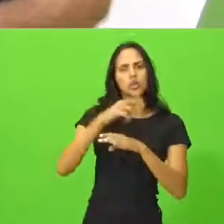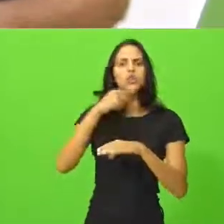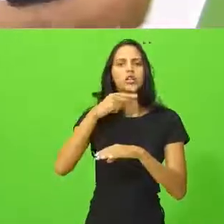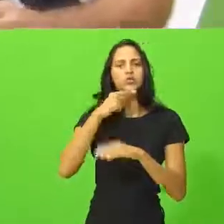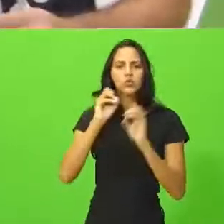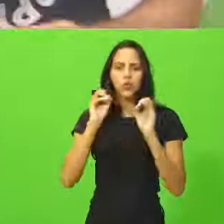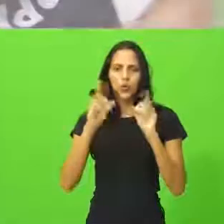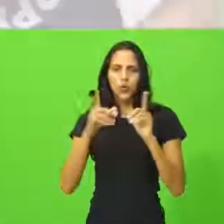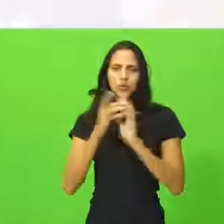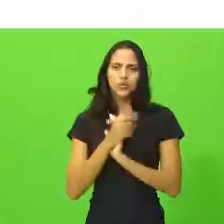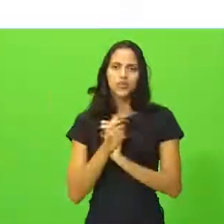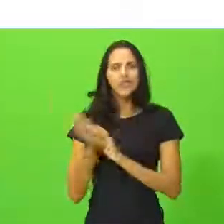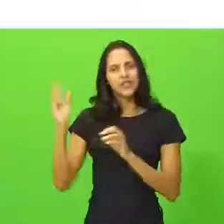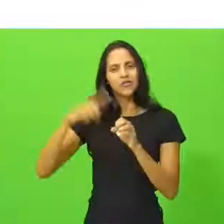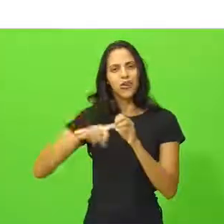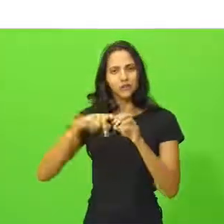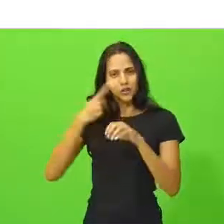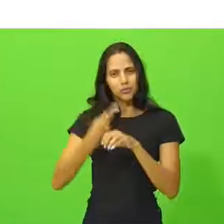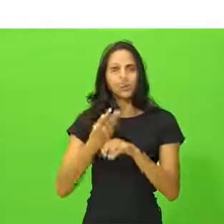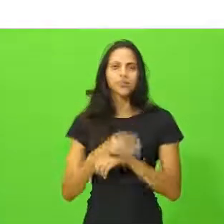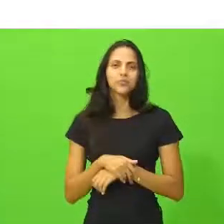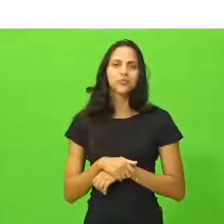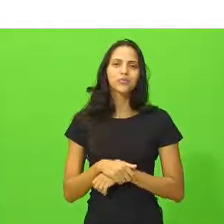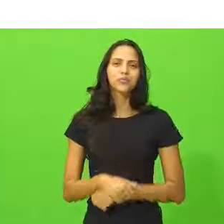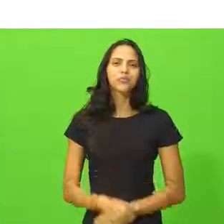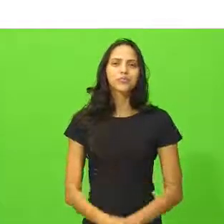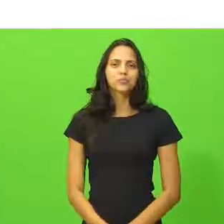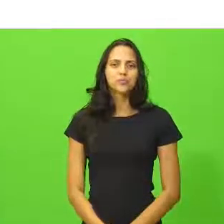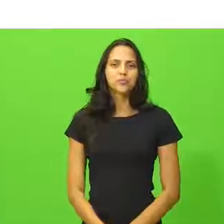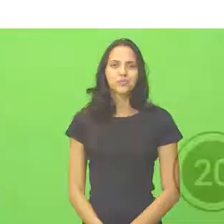Beleza? Até daqui a pouco.